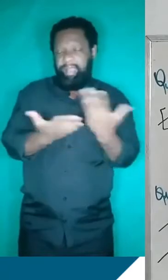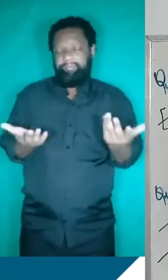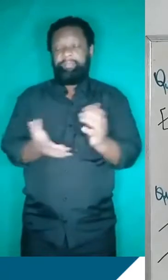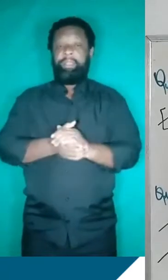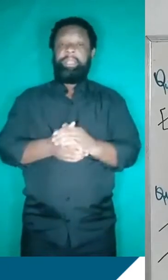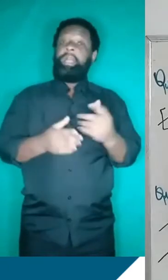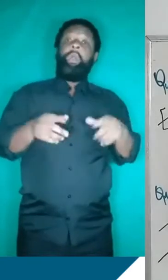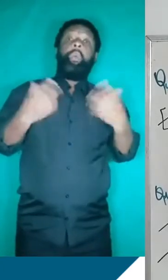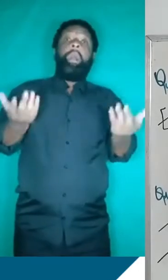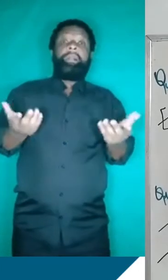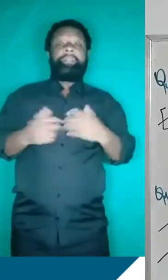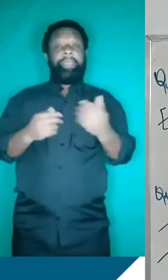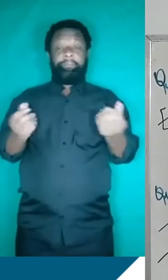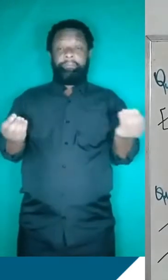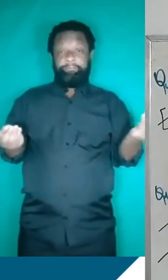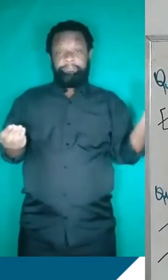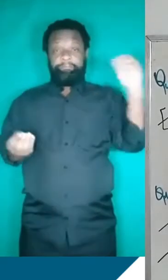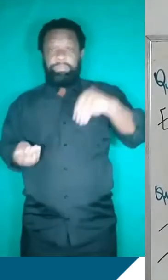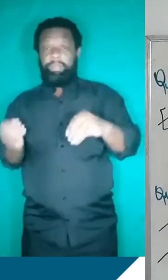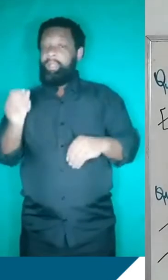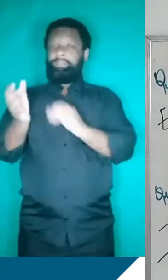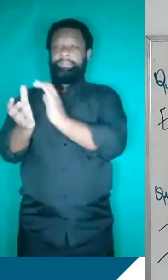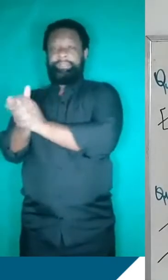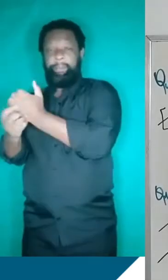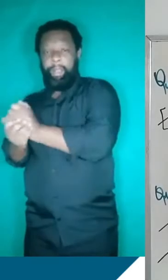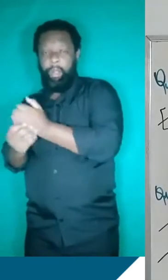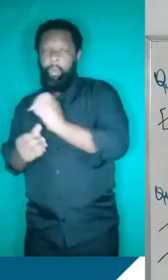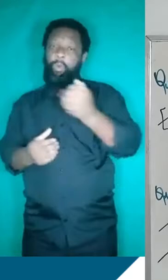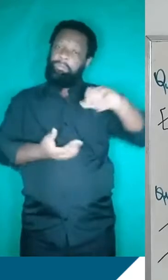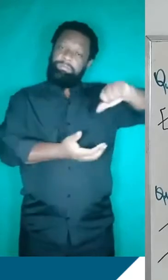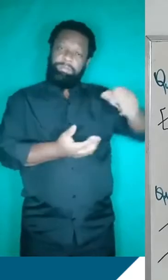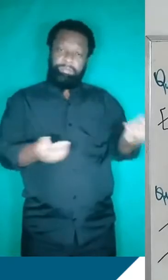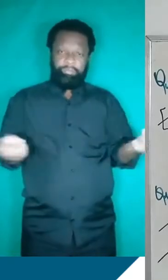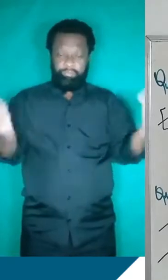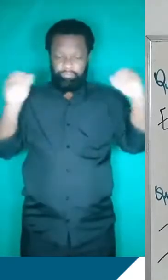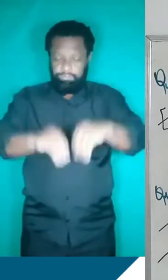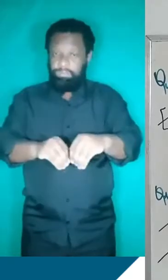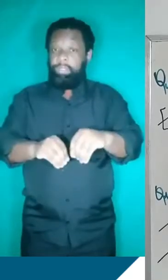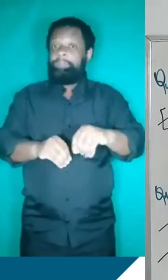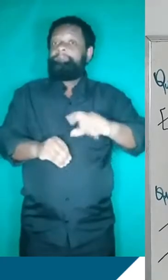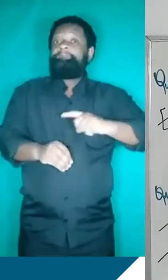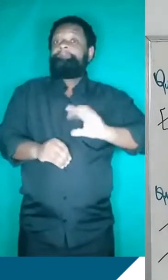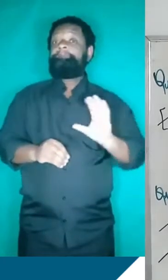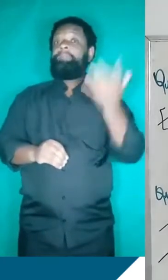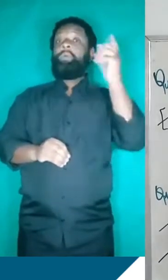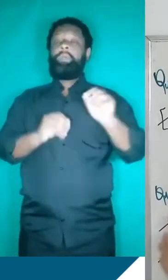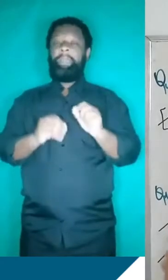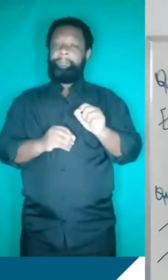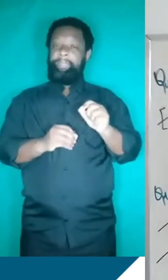texto falou, e quando nós pegamos e colocamos o sabão ou o detergente, o que vai acontecer? A